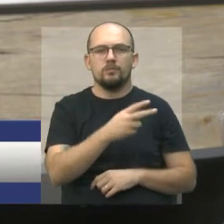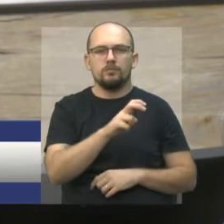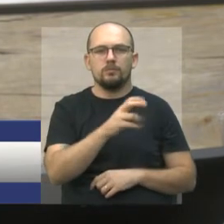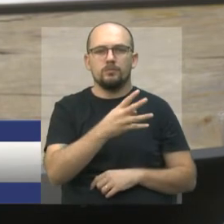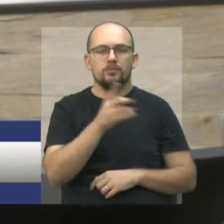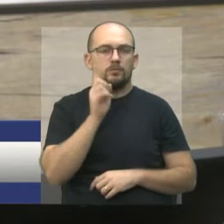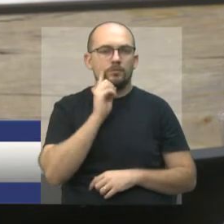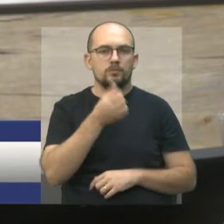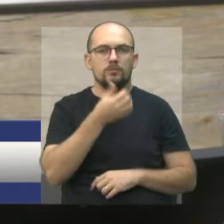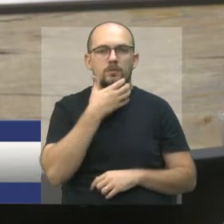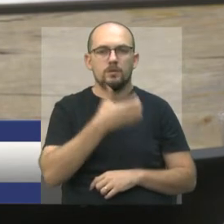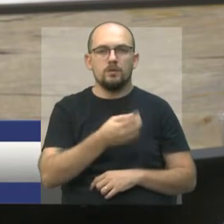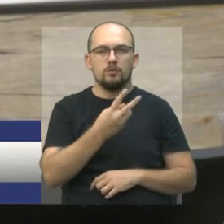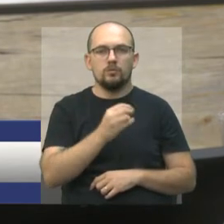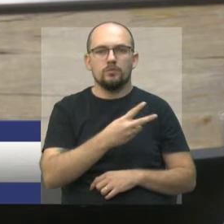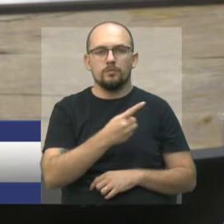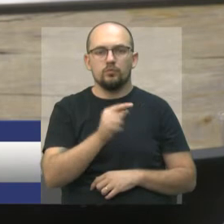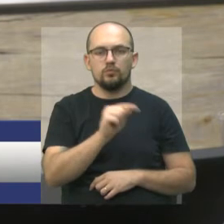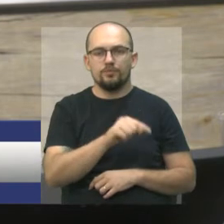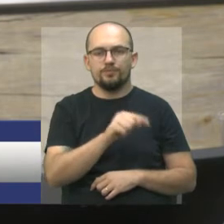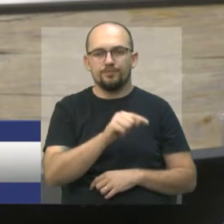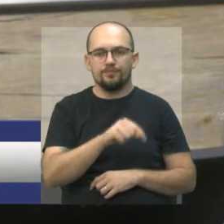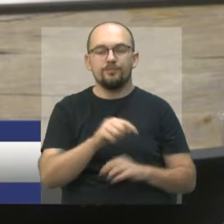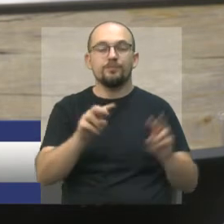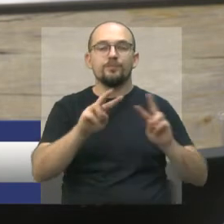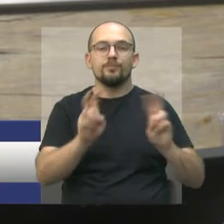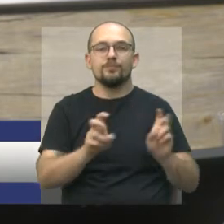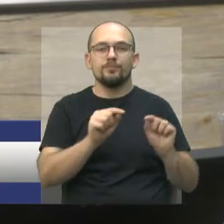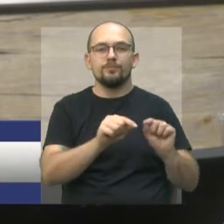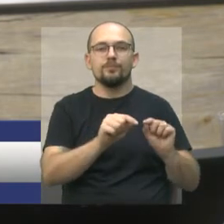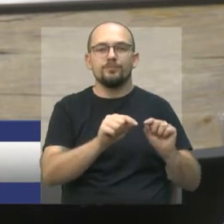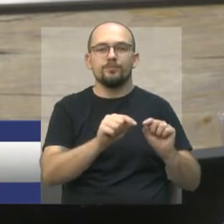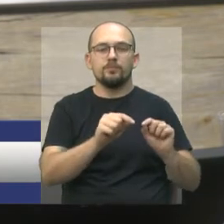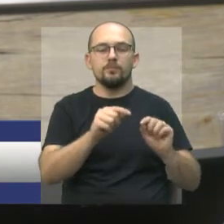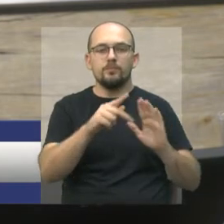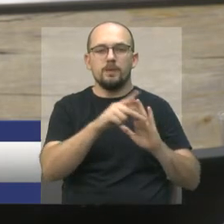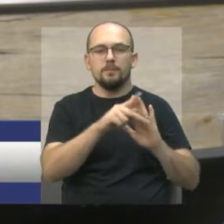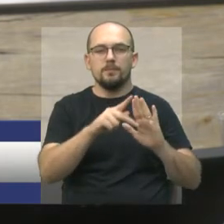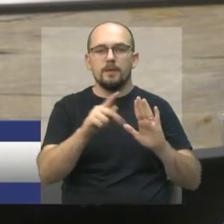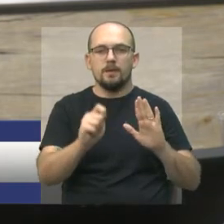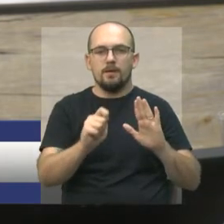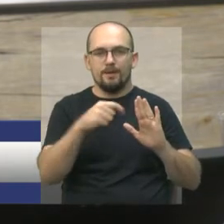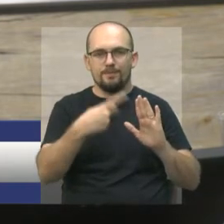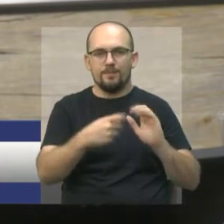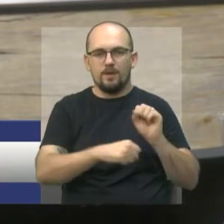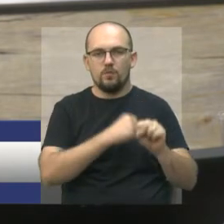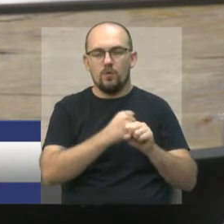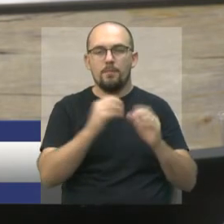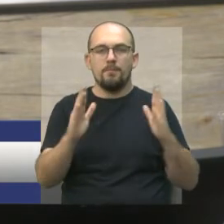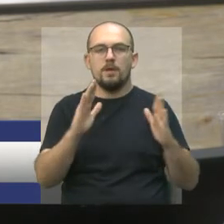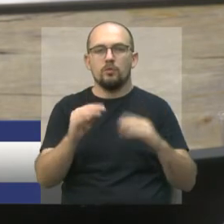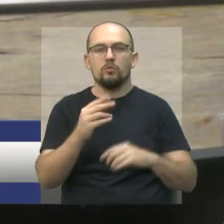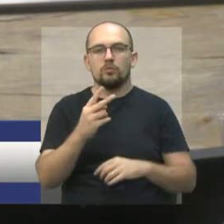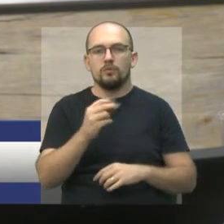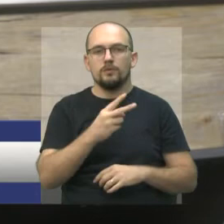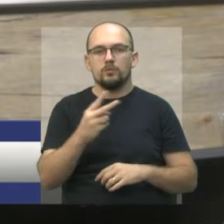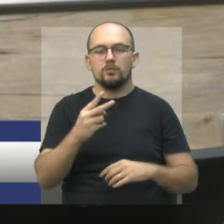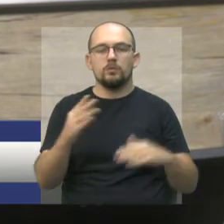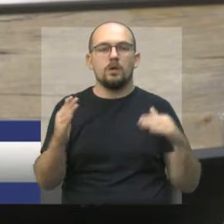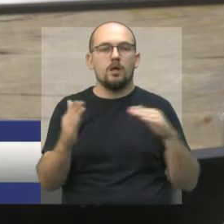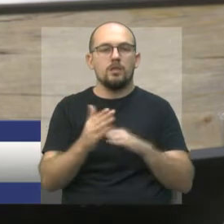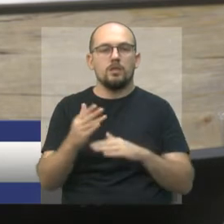5.354, de 6 de dezembro de 2021, que estabelece o Plano Plurianual do município para o período de 2022